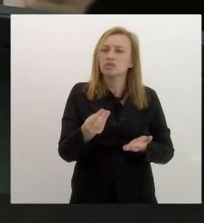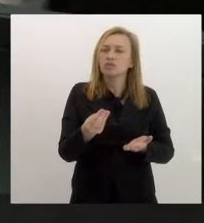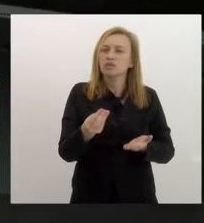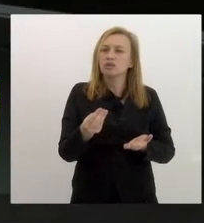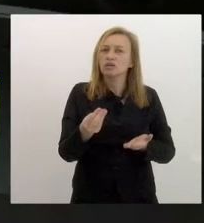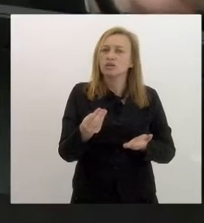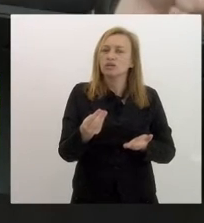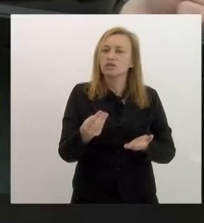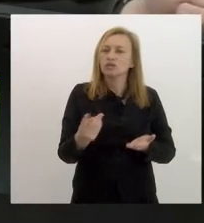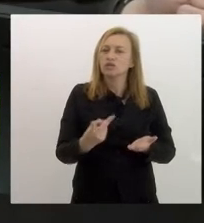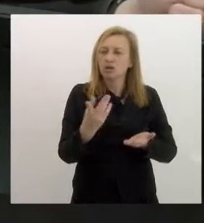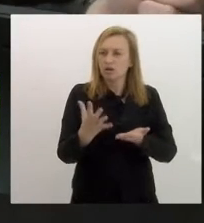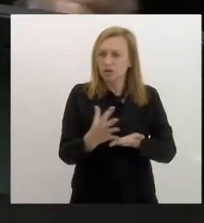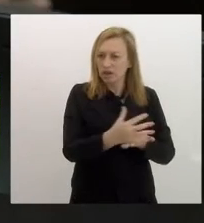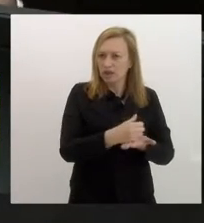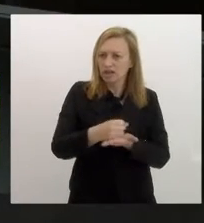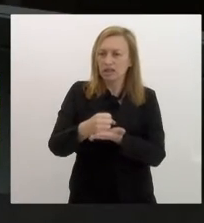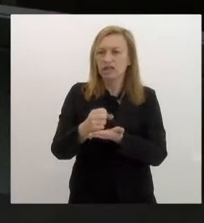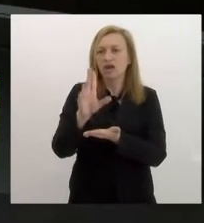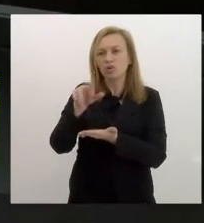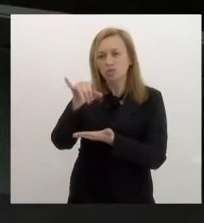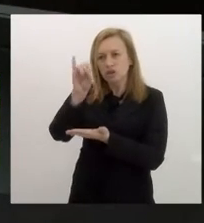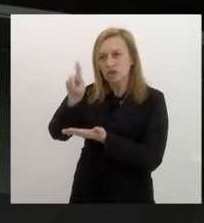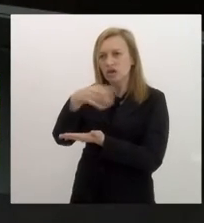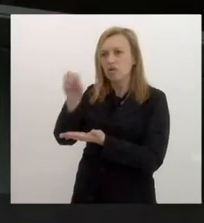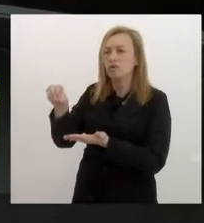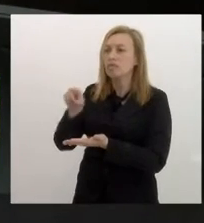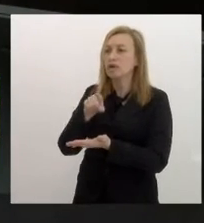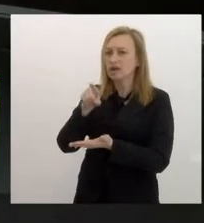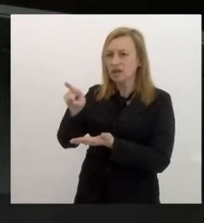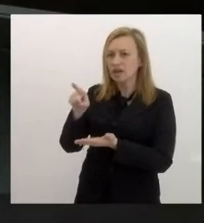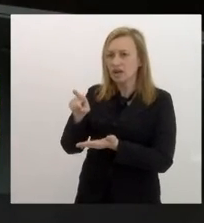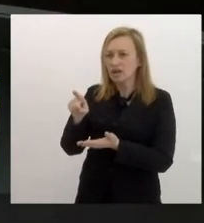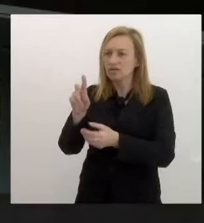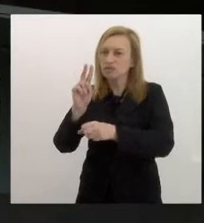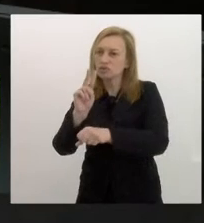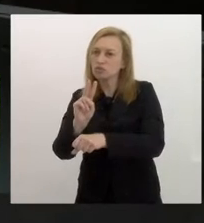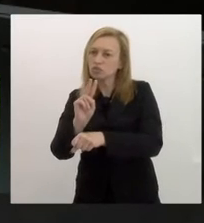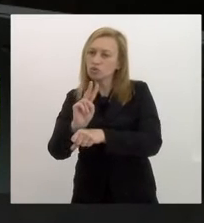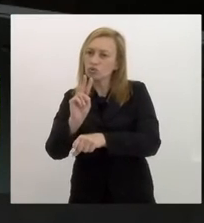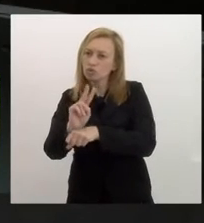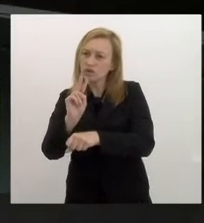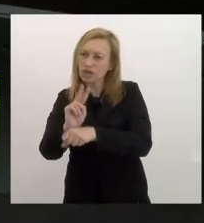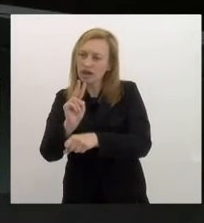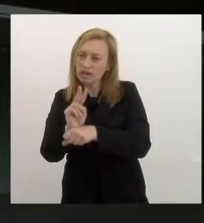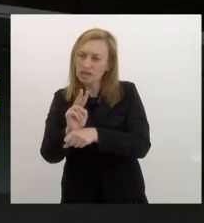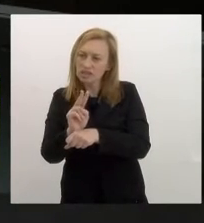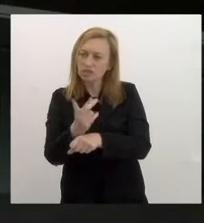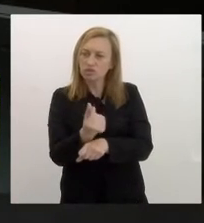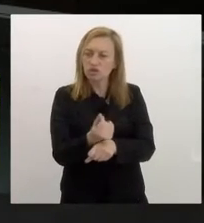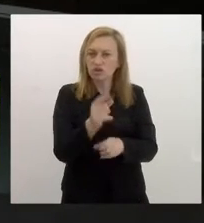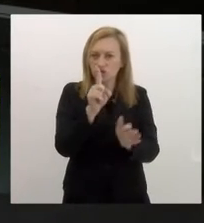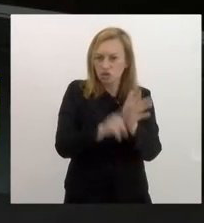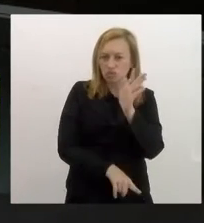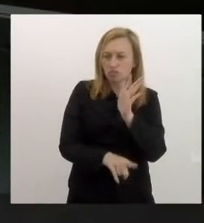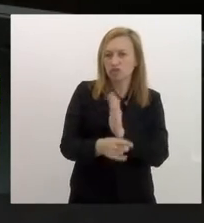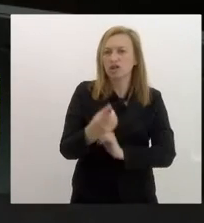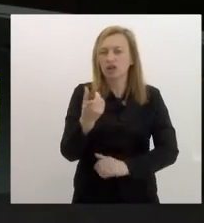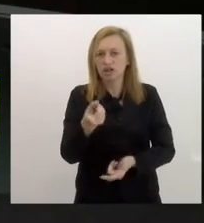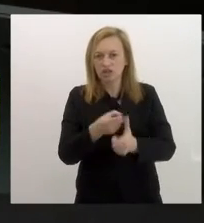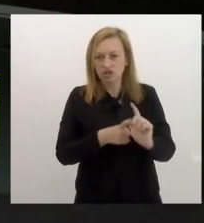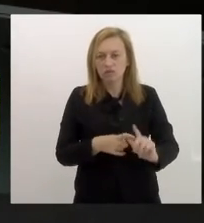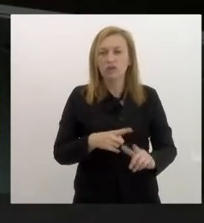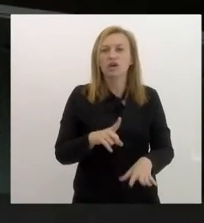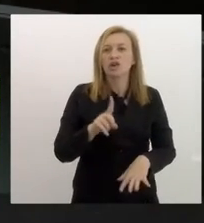desse fundo a a união para que ela fosse a detentora dessas cotas e reduziria a nossa a nossa dívida